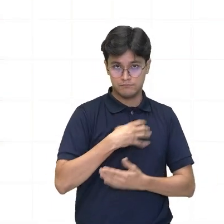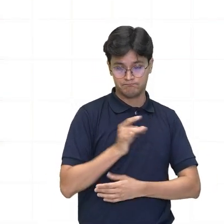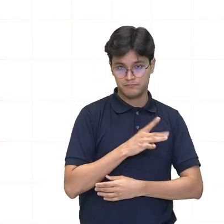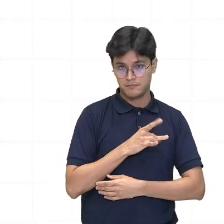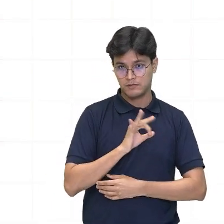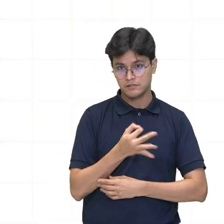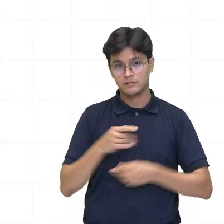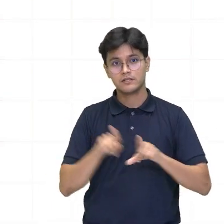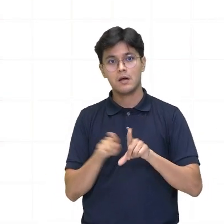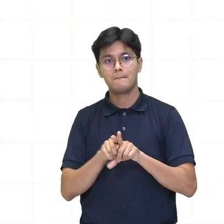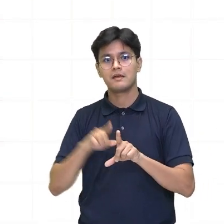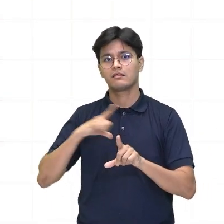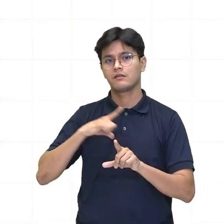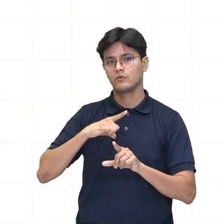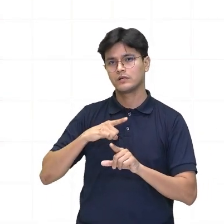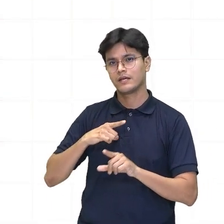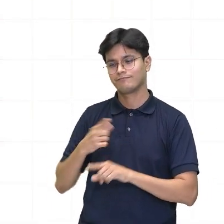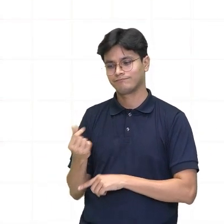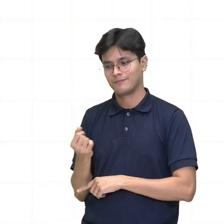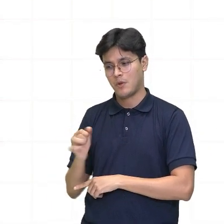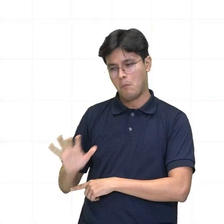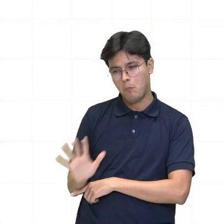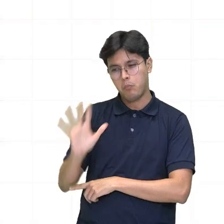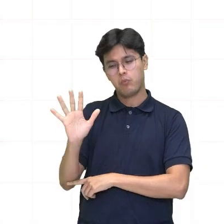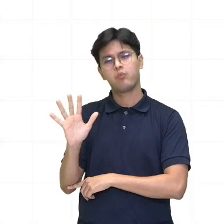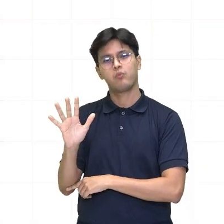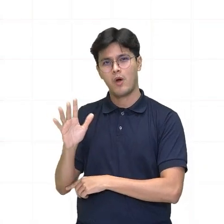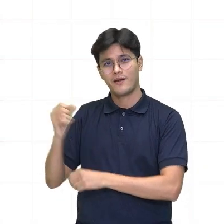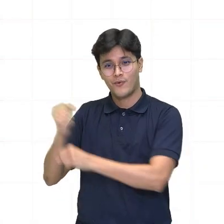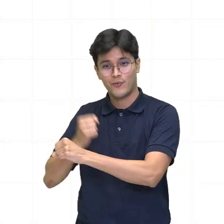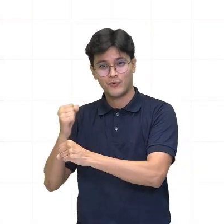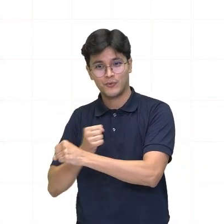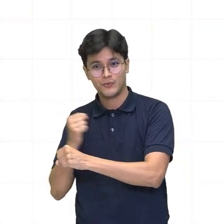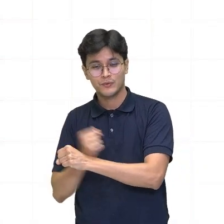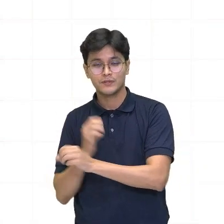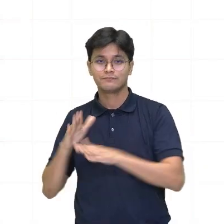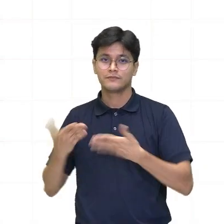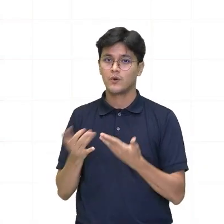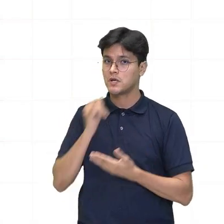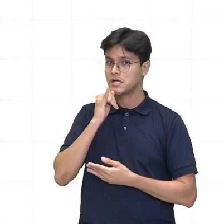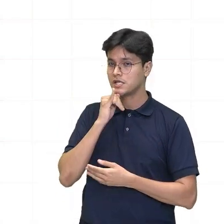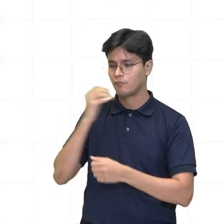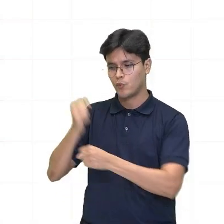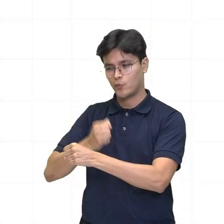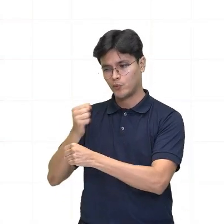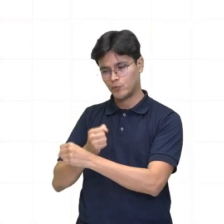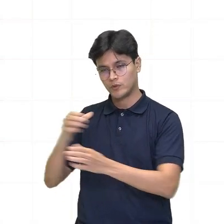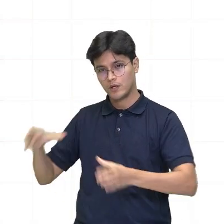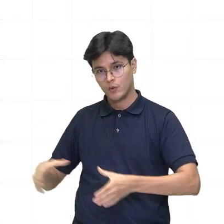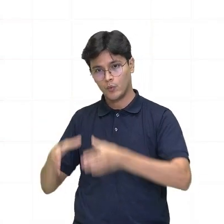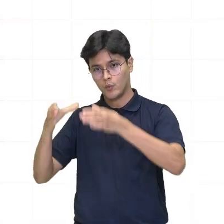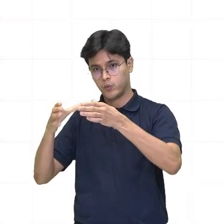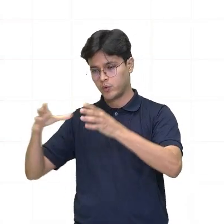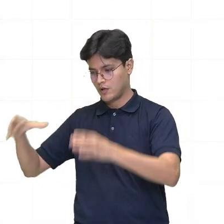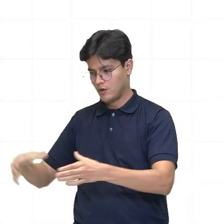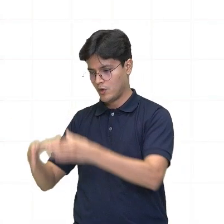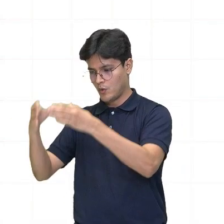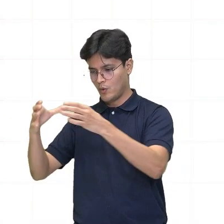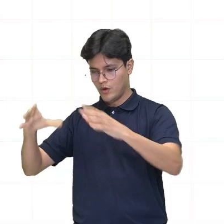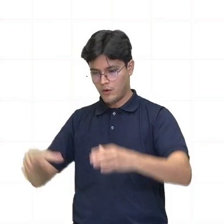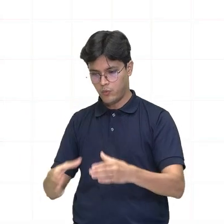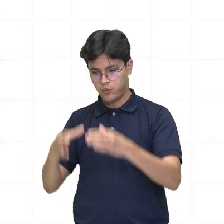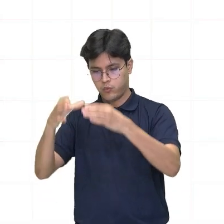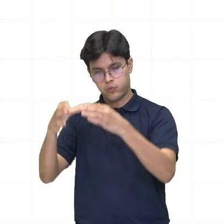influenciando com relação a essa fonte de energia, né? Por exemplo, a construção de usinas, né? Que vai envolver altos